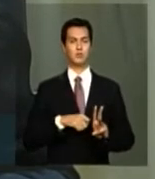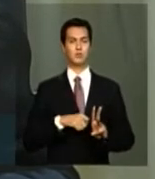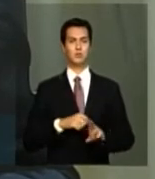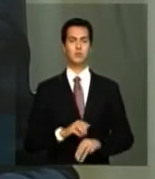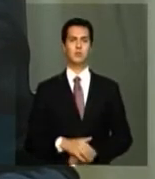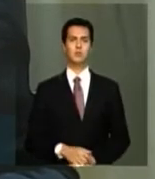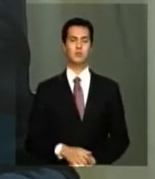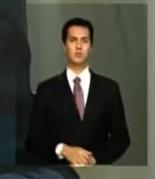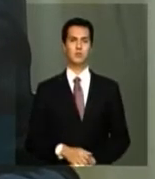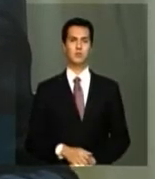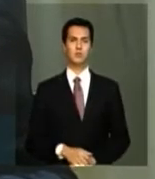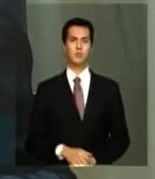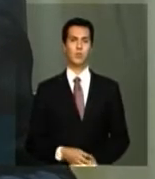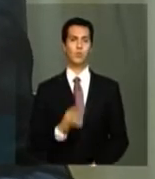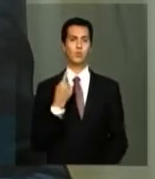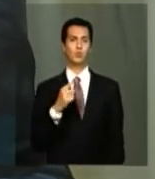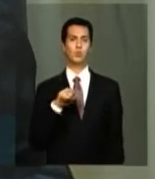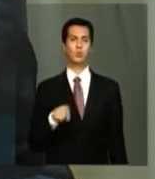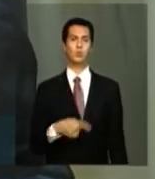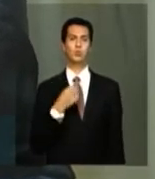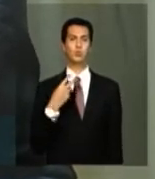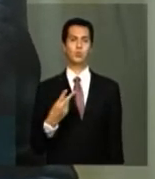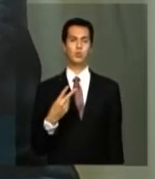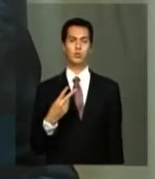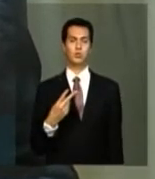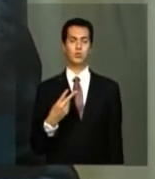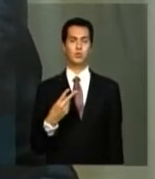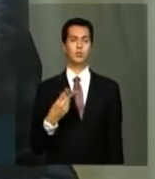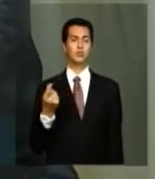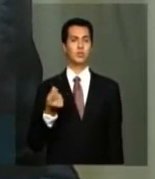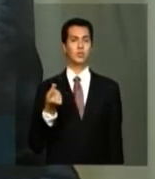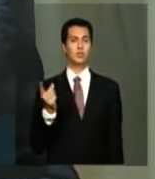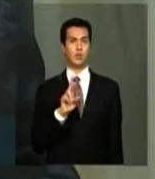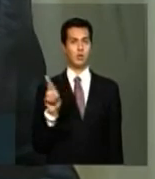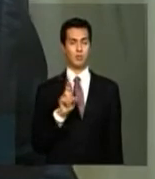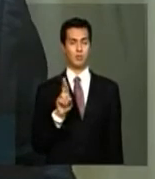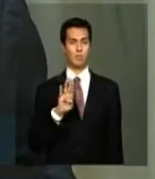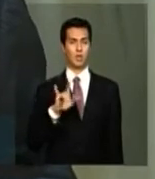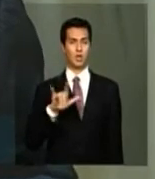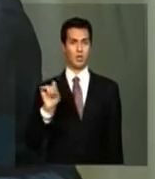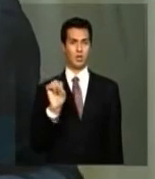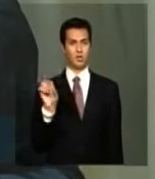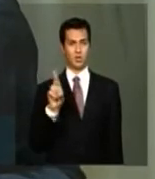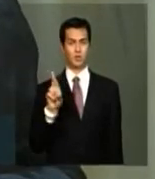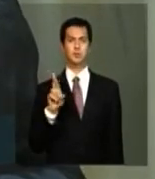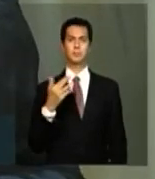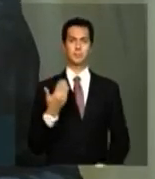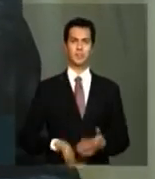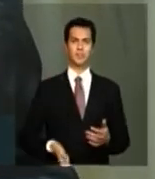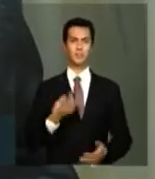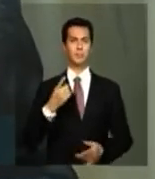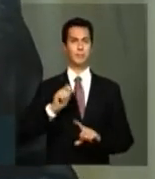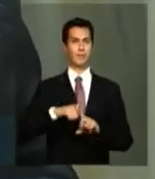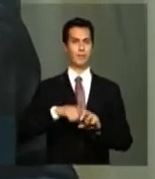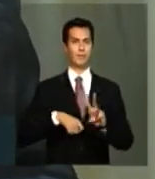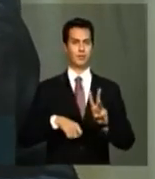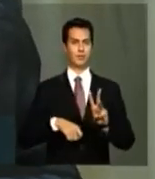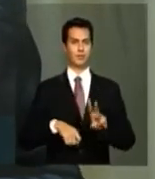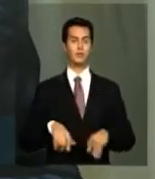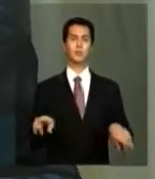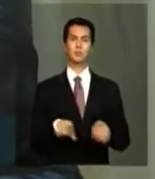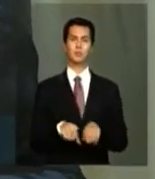1.2 de renúncia em 3 meses bom além disso está ocorrendo a redução do